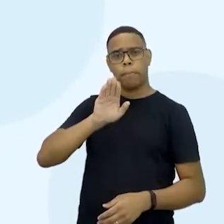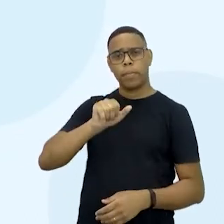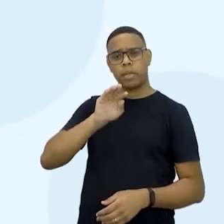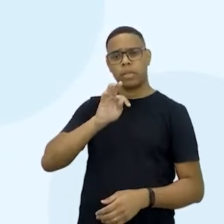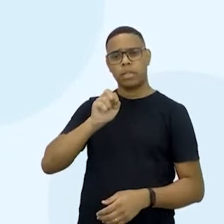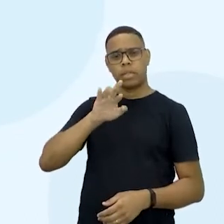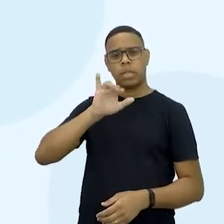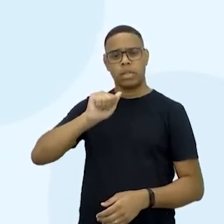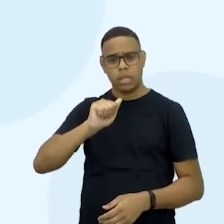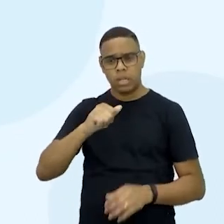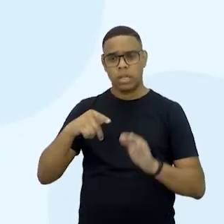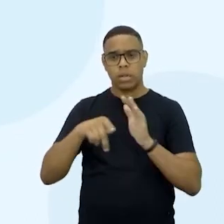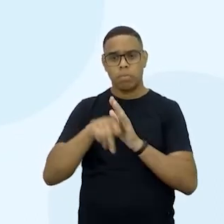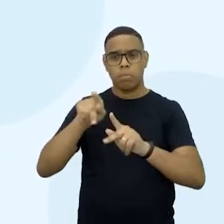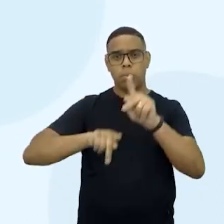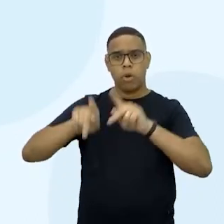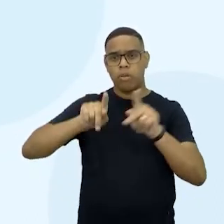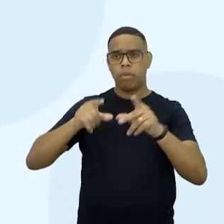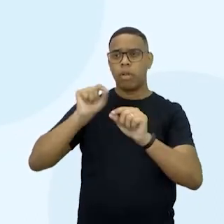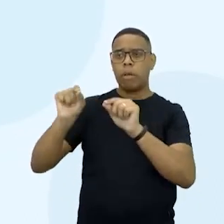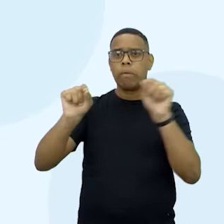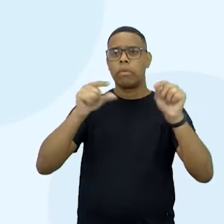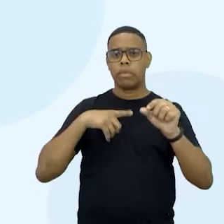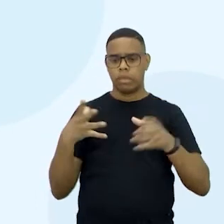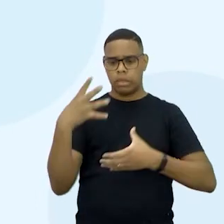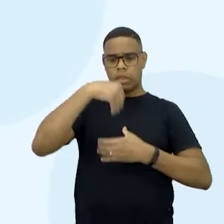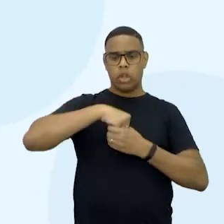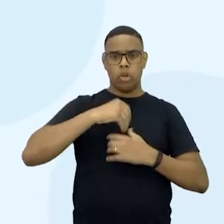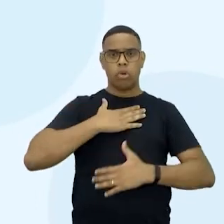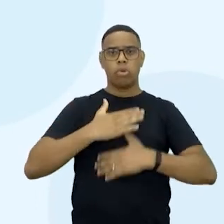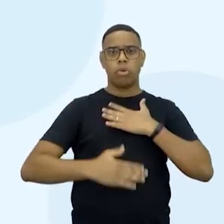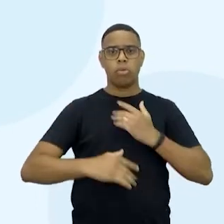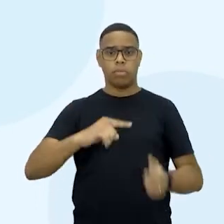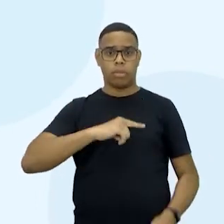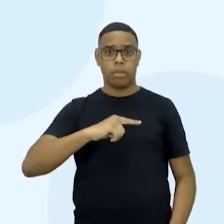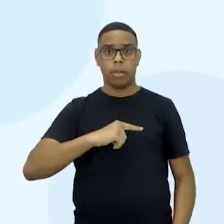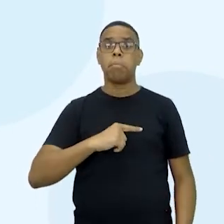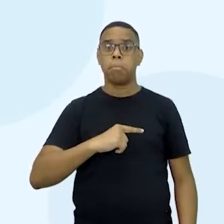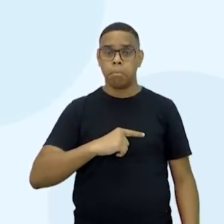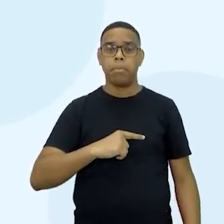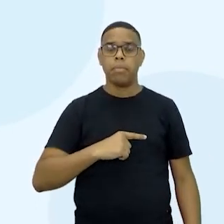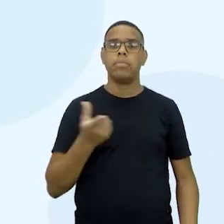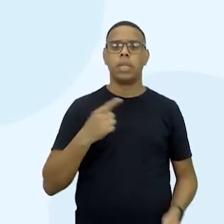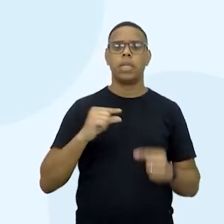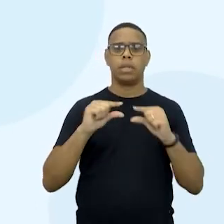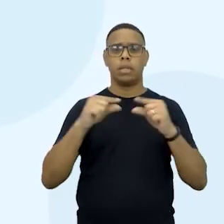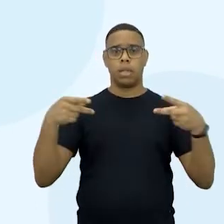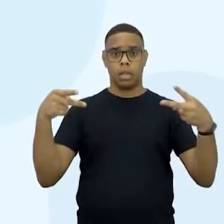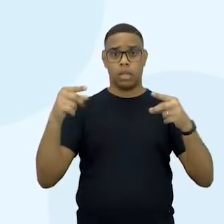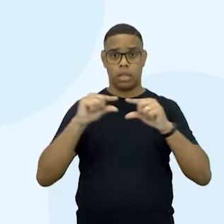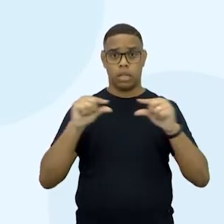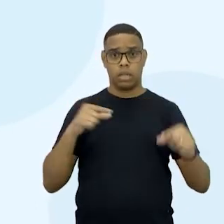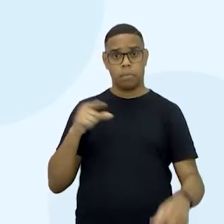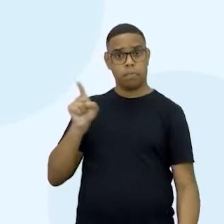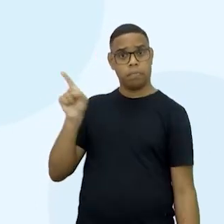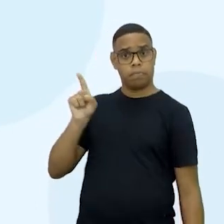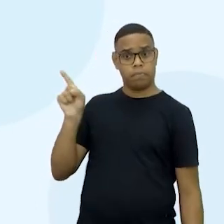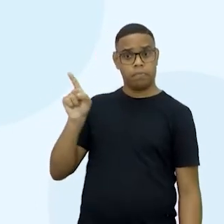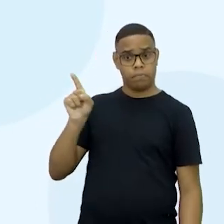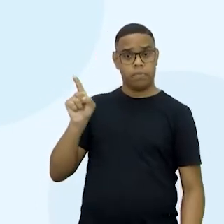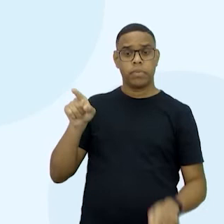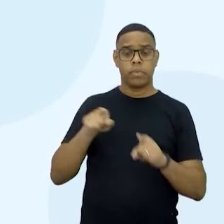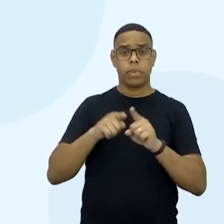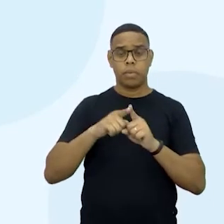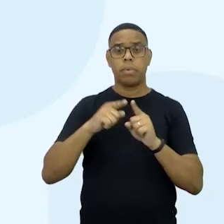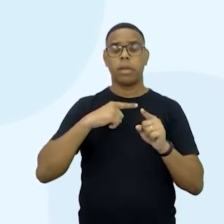povos isolados carregam no corpo estão aí para vocês no material então diz e o link desse texto e